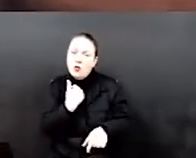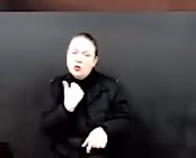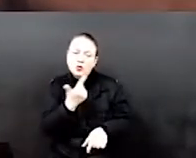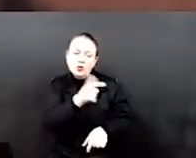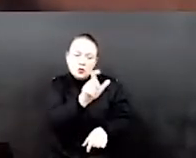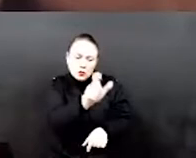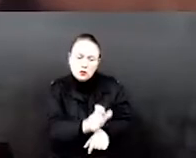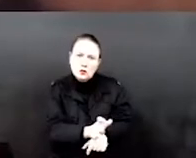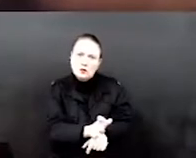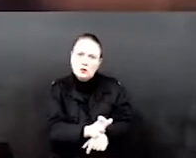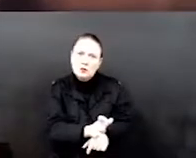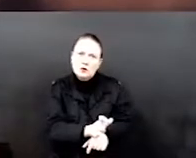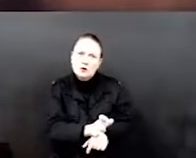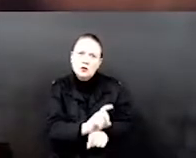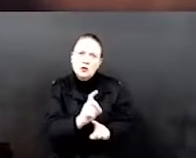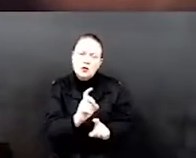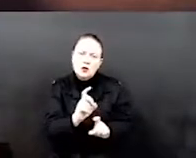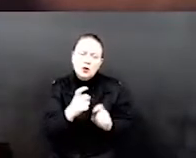de se importar, não é